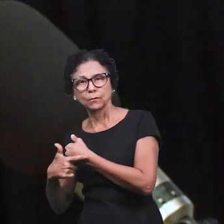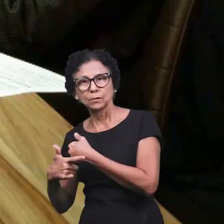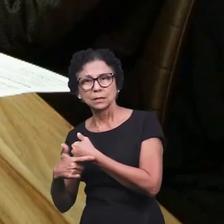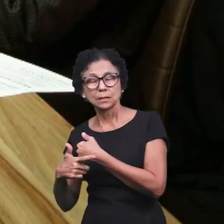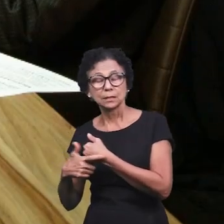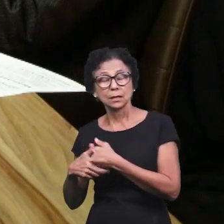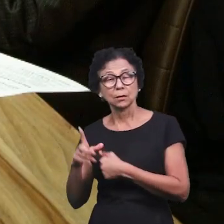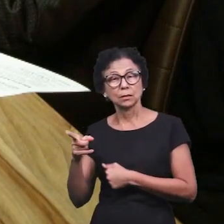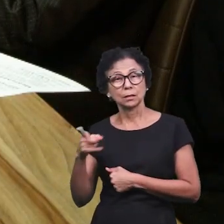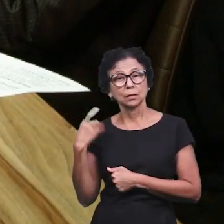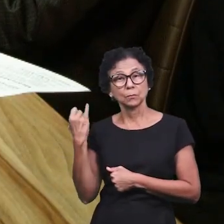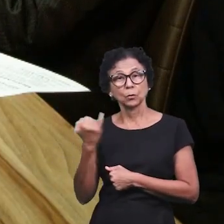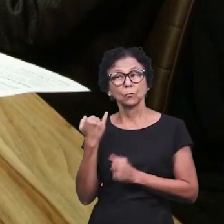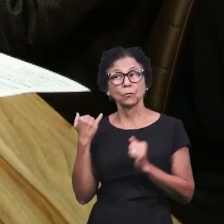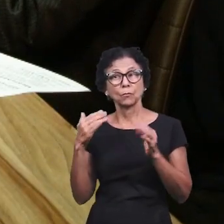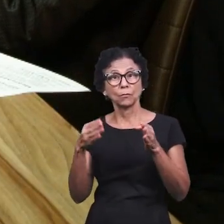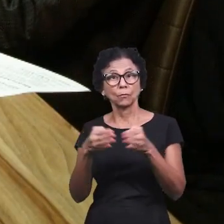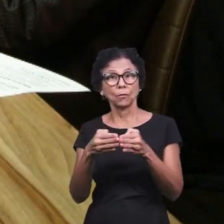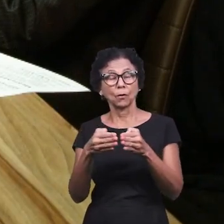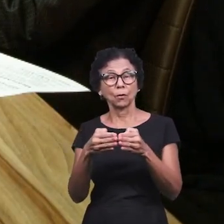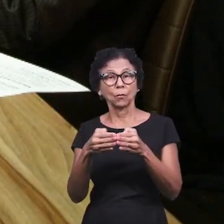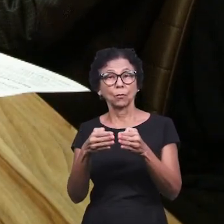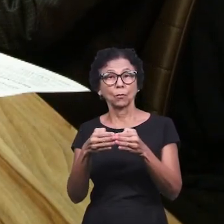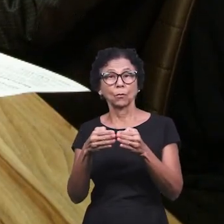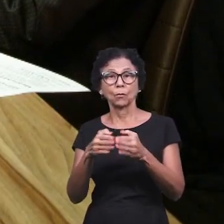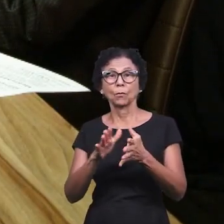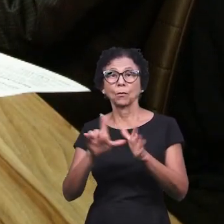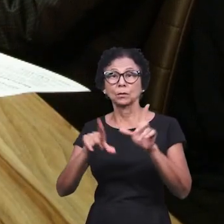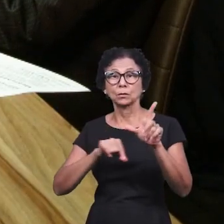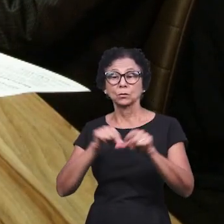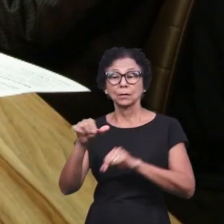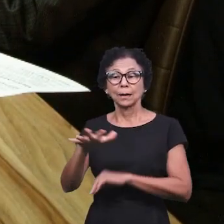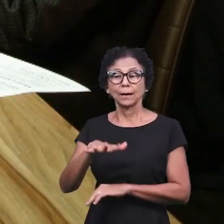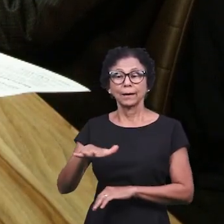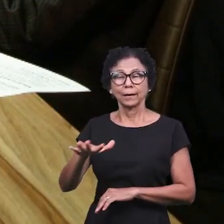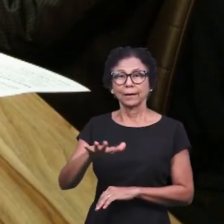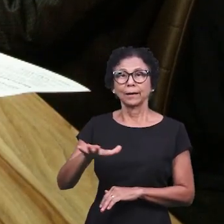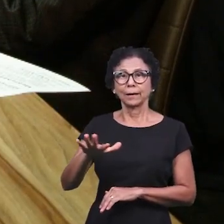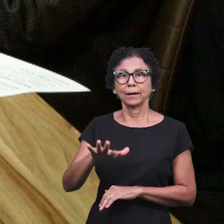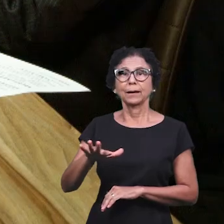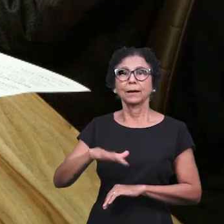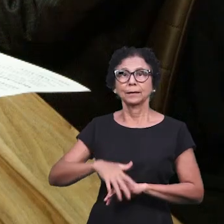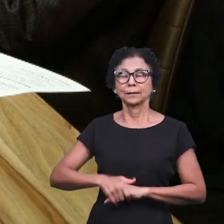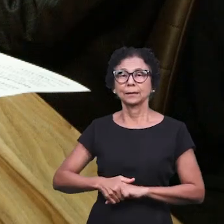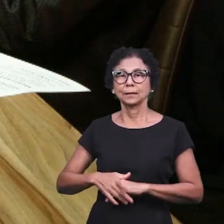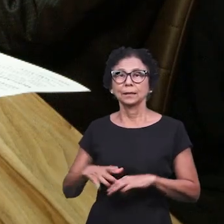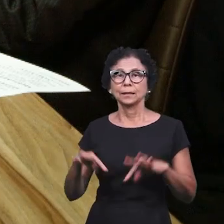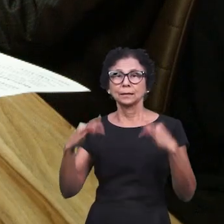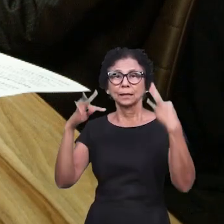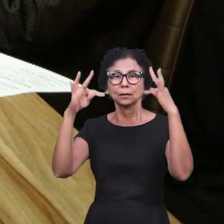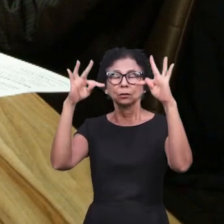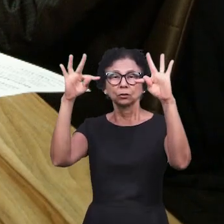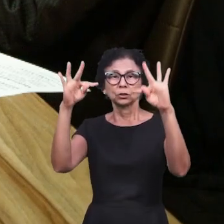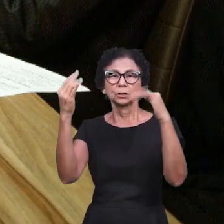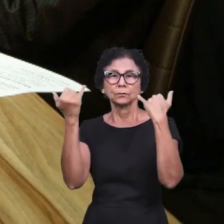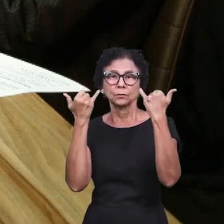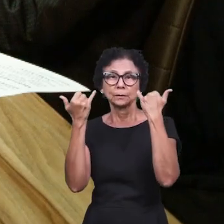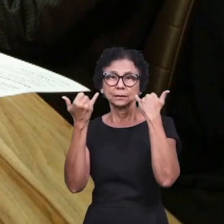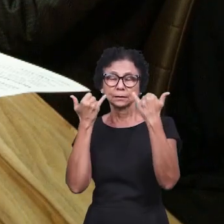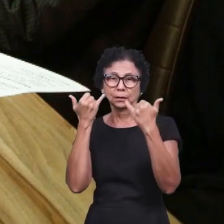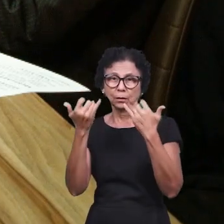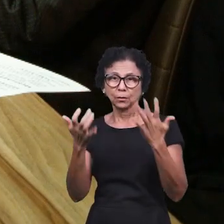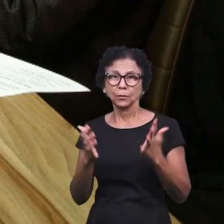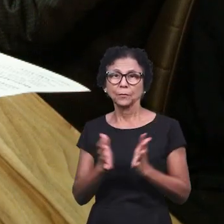ter foco, né, Luiz? Né? Ter foco, escolher uma área, que é a área dele de tecnologia da informação,